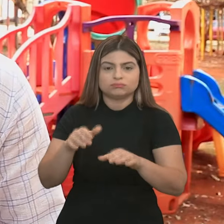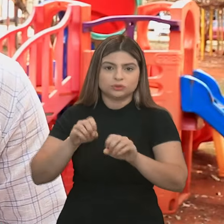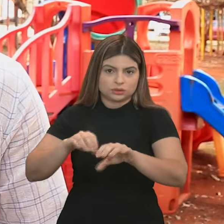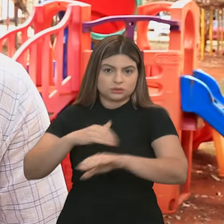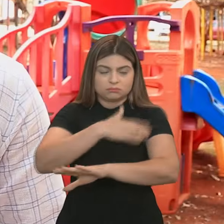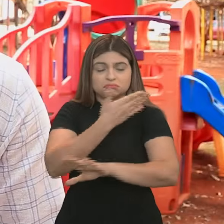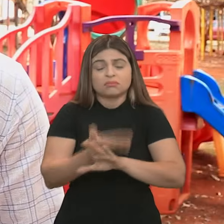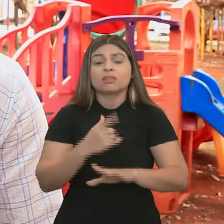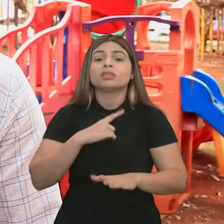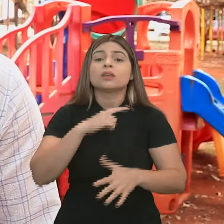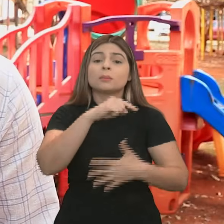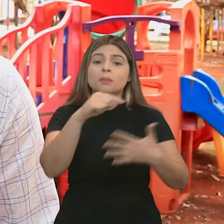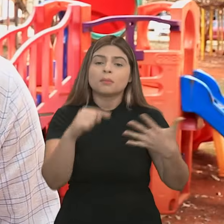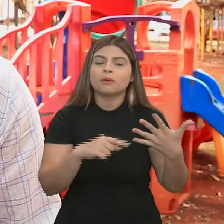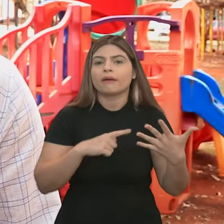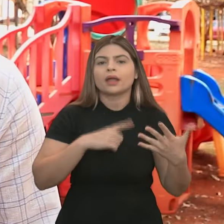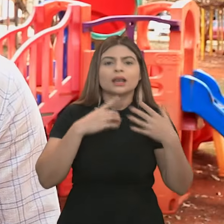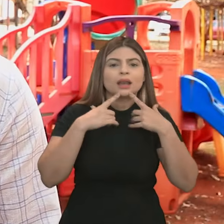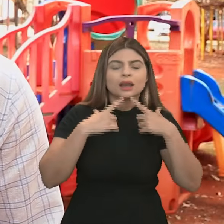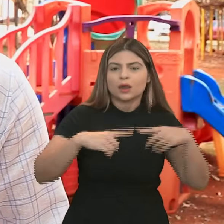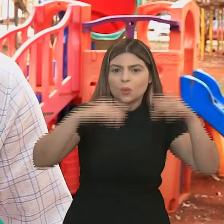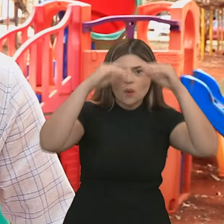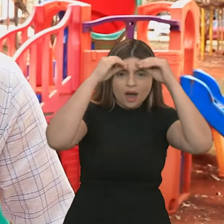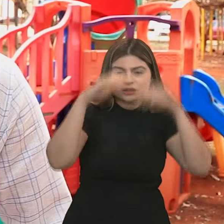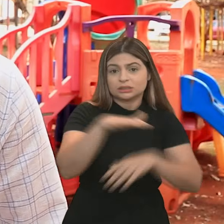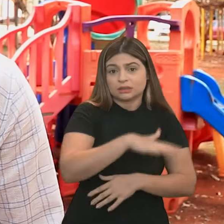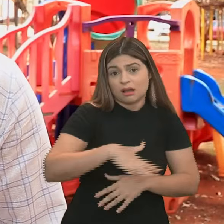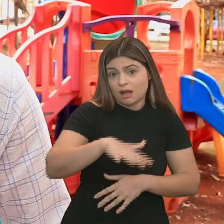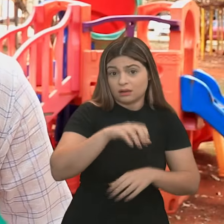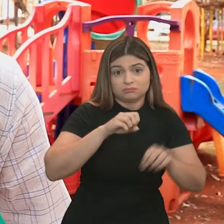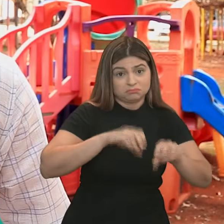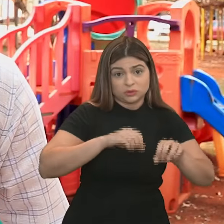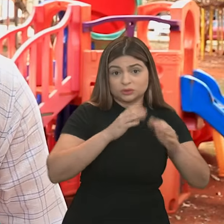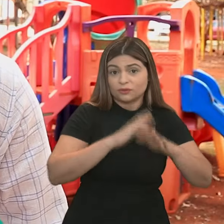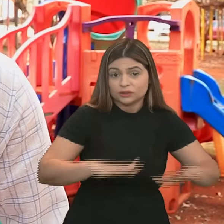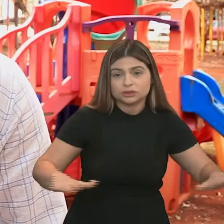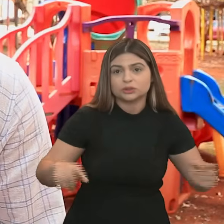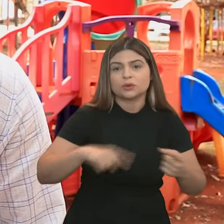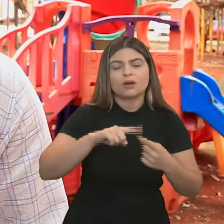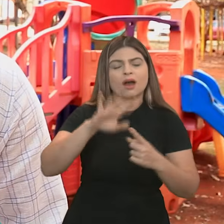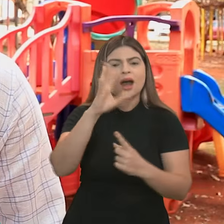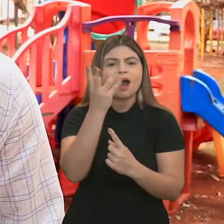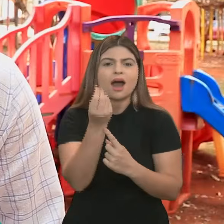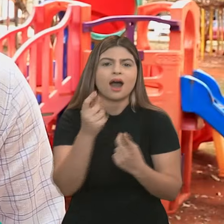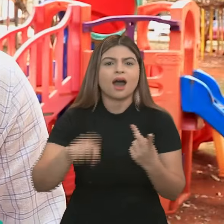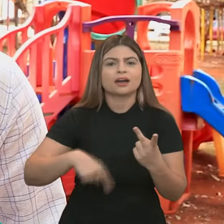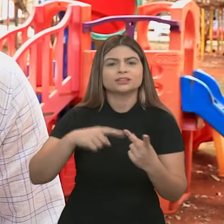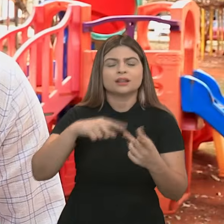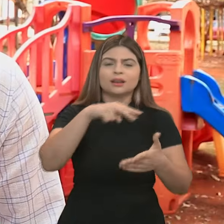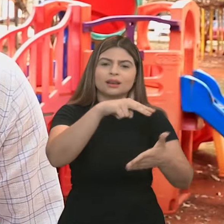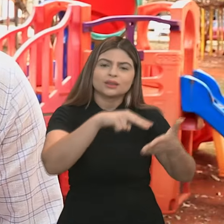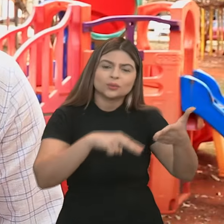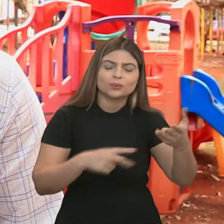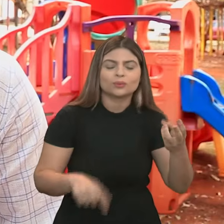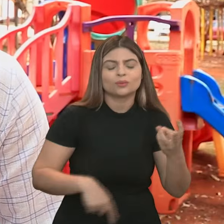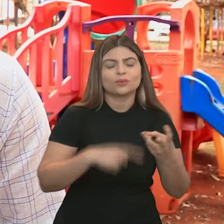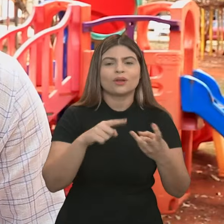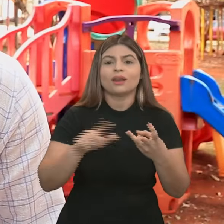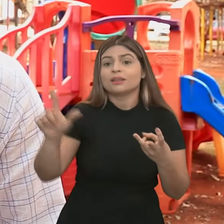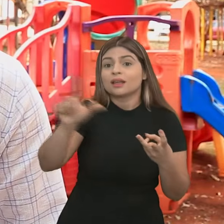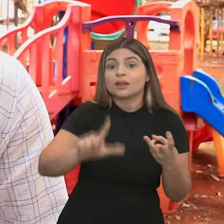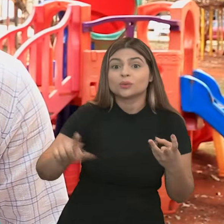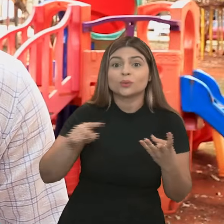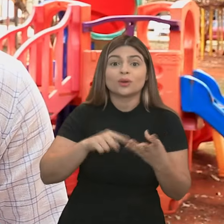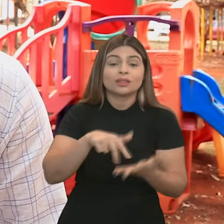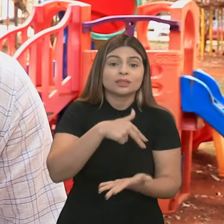trabalhar com as linguagens das infâncias, com arte, com a cultura corporal, com literatura, com música, com